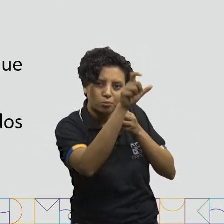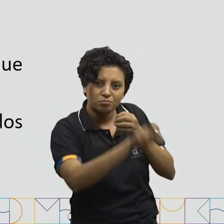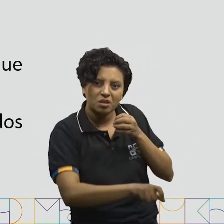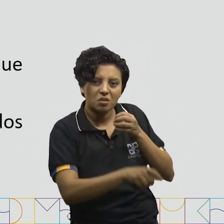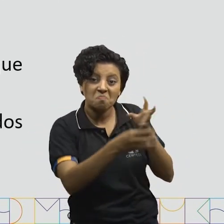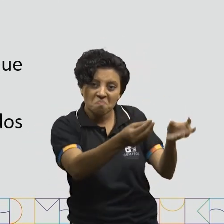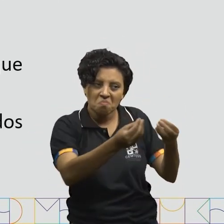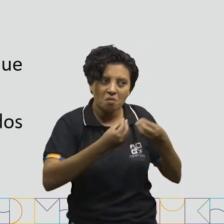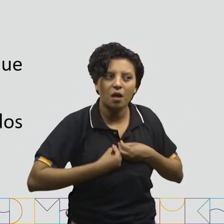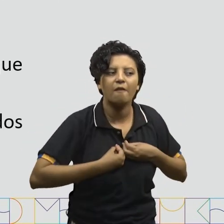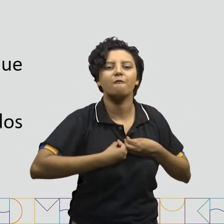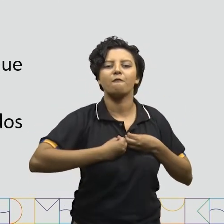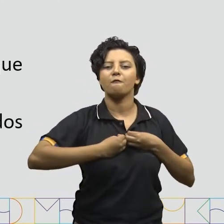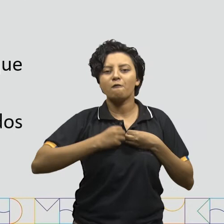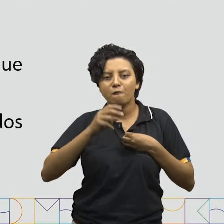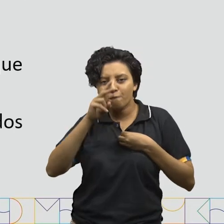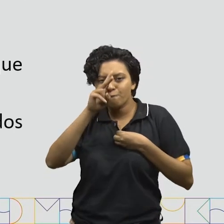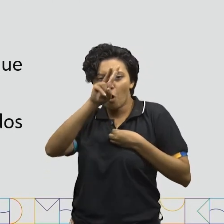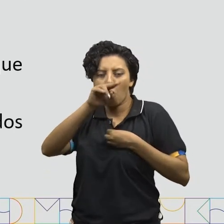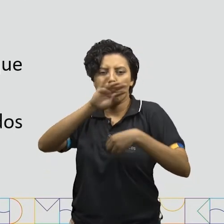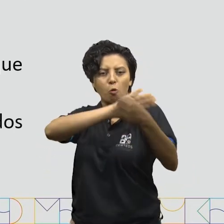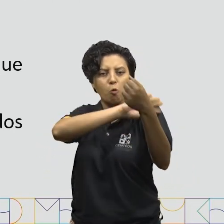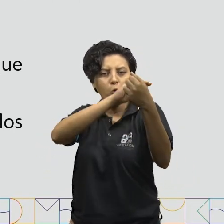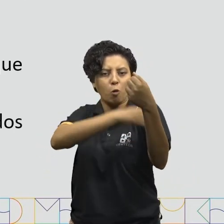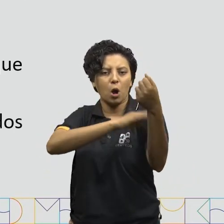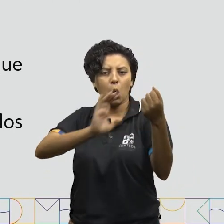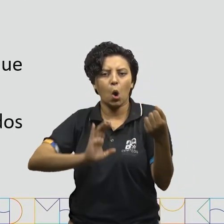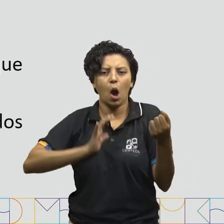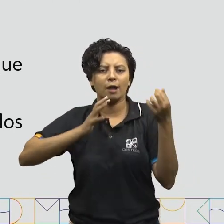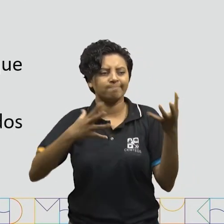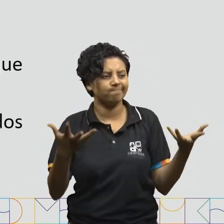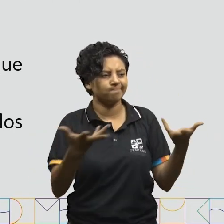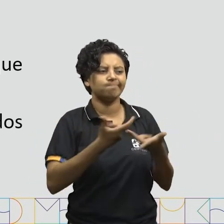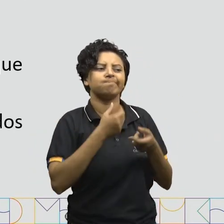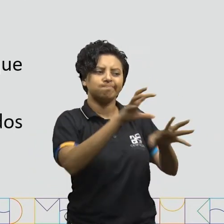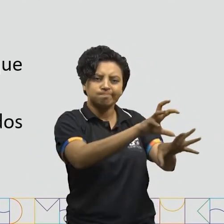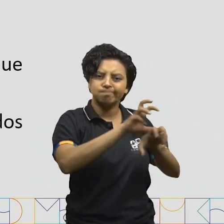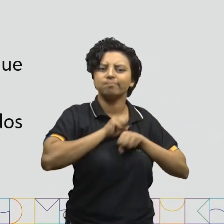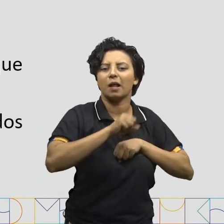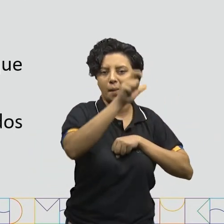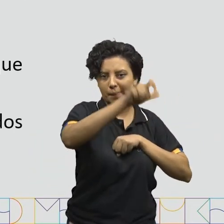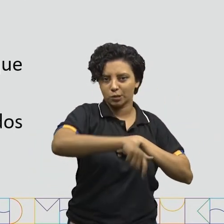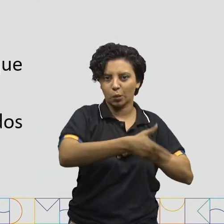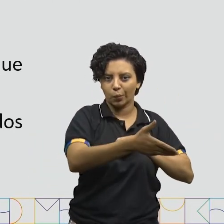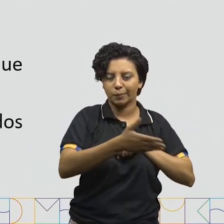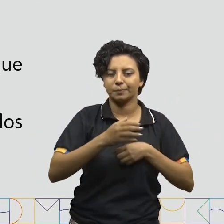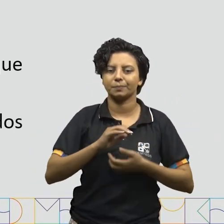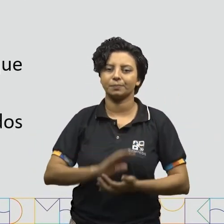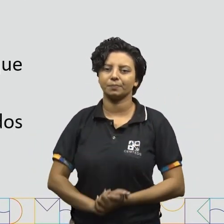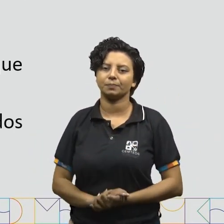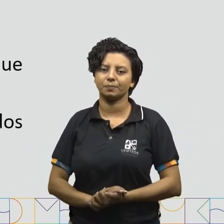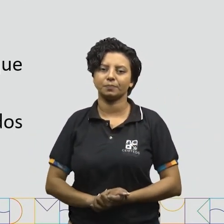prisioneiro dava a eles a força, a coragem e as habilidades daquela pessoa.